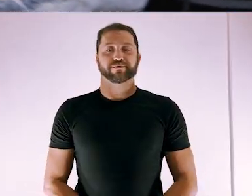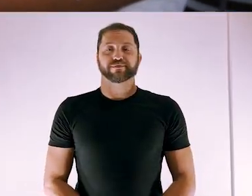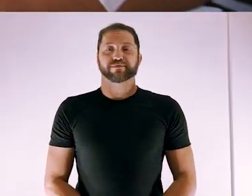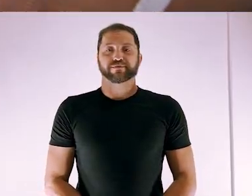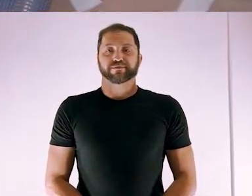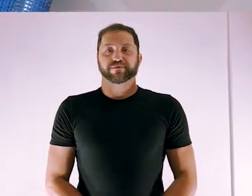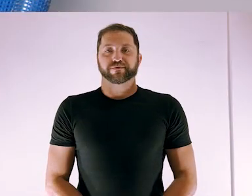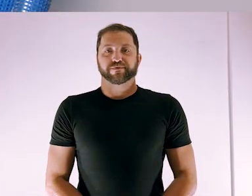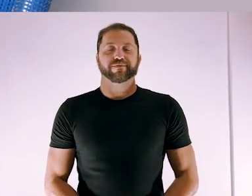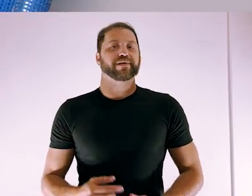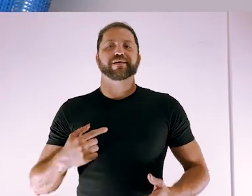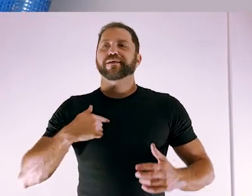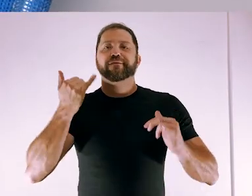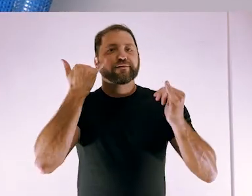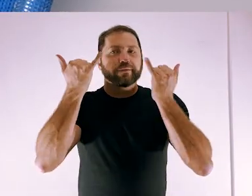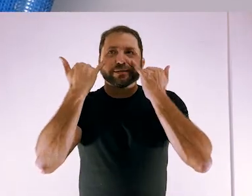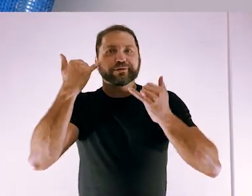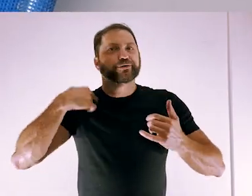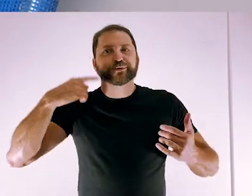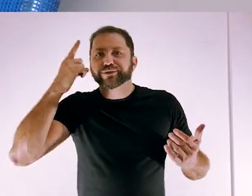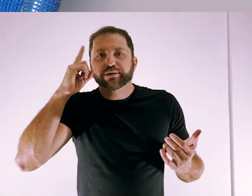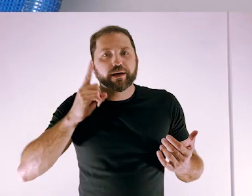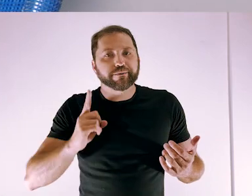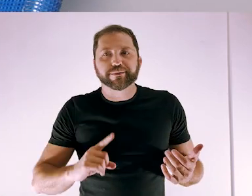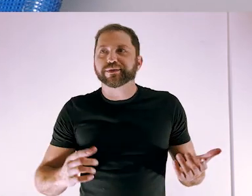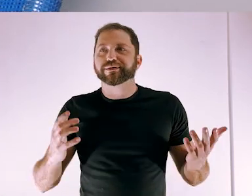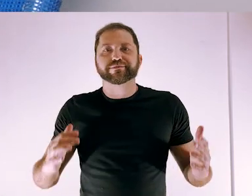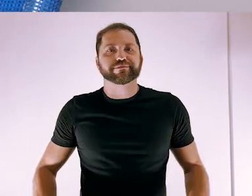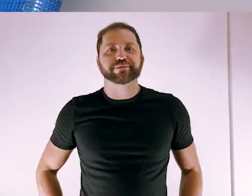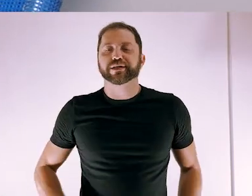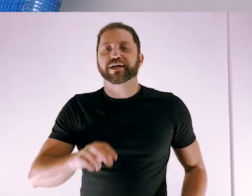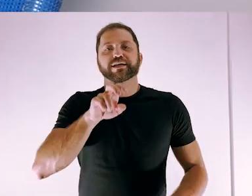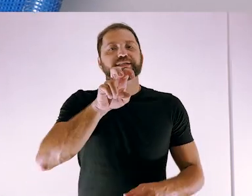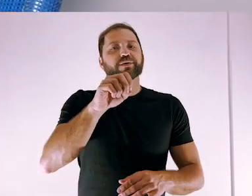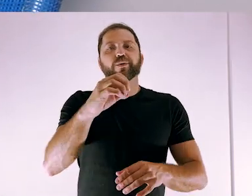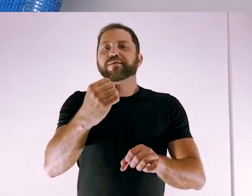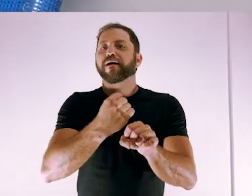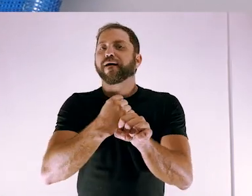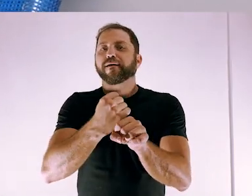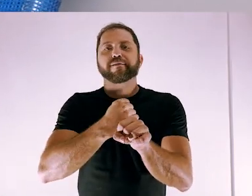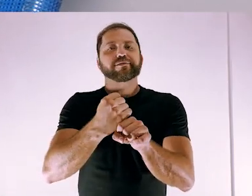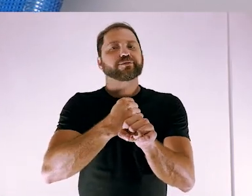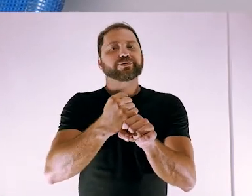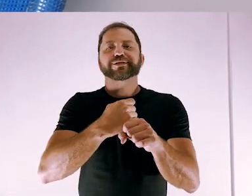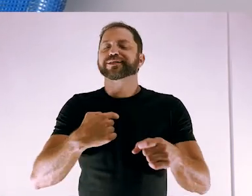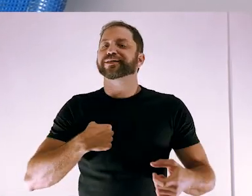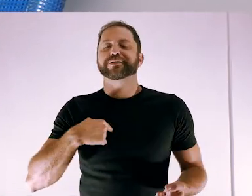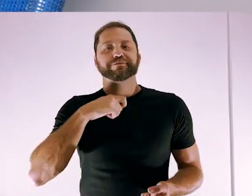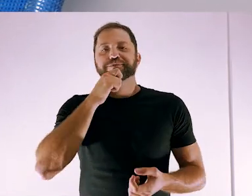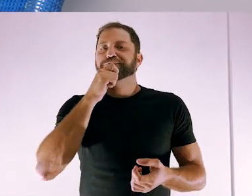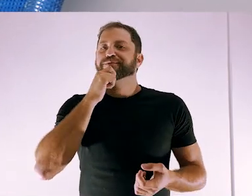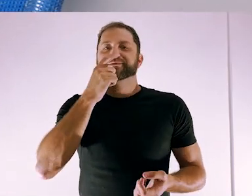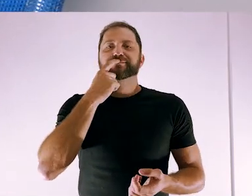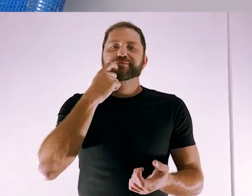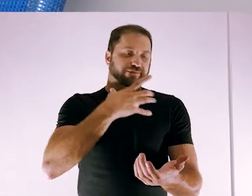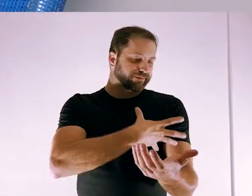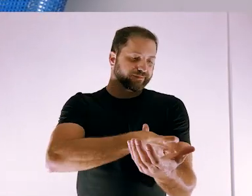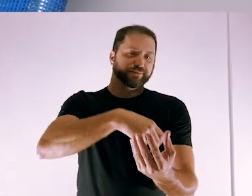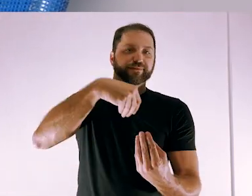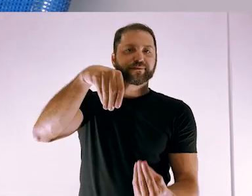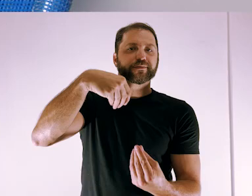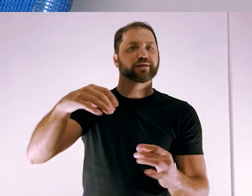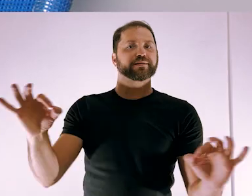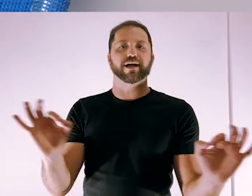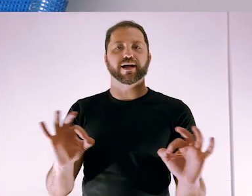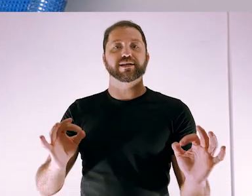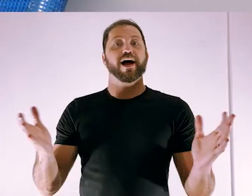Josué. Devido a essa má informação, eu deixei aí mais de 50 anos sem fazer